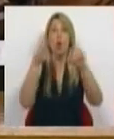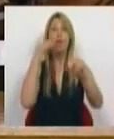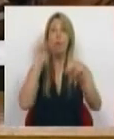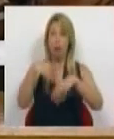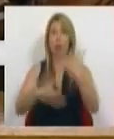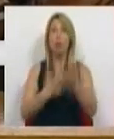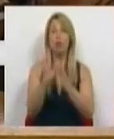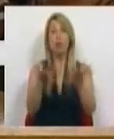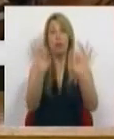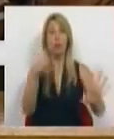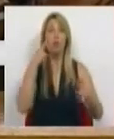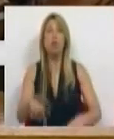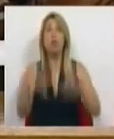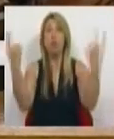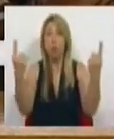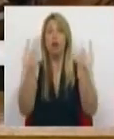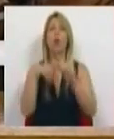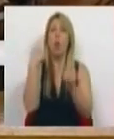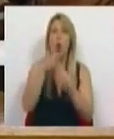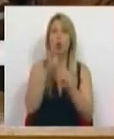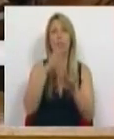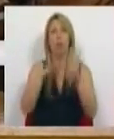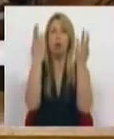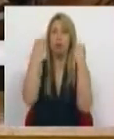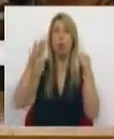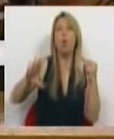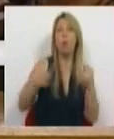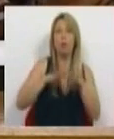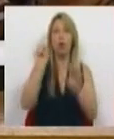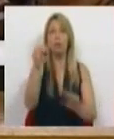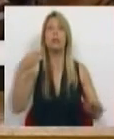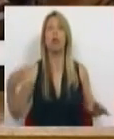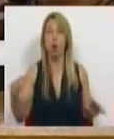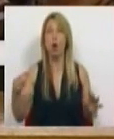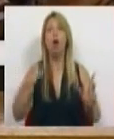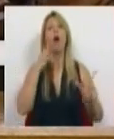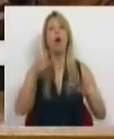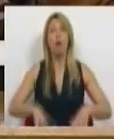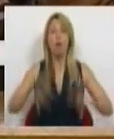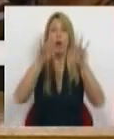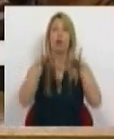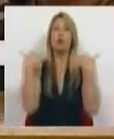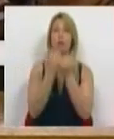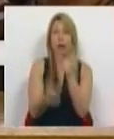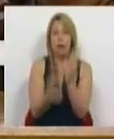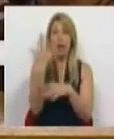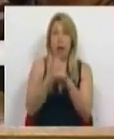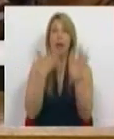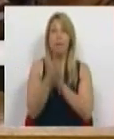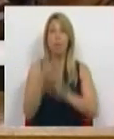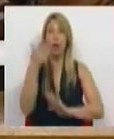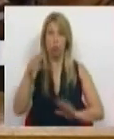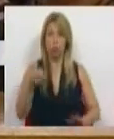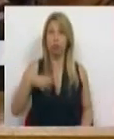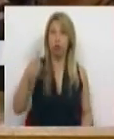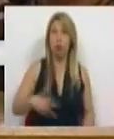país para a libertação da submissão ao euro. O rumo de desenvolvimento soberano, progresso social e criação de emprego de Portugal precisa